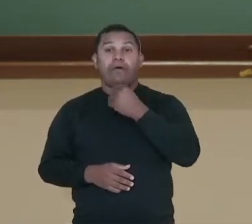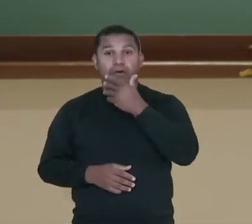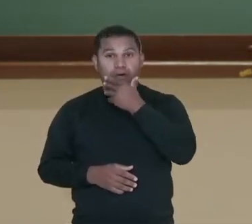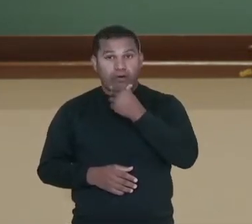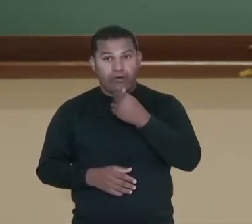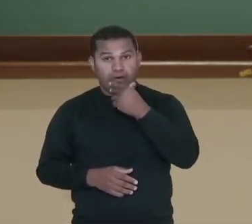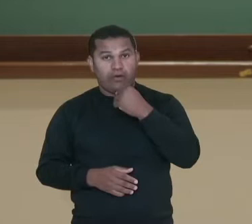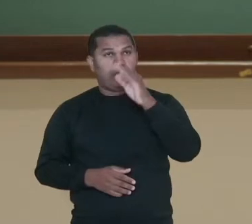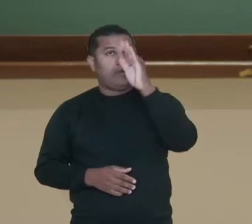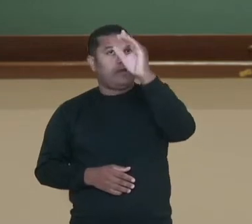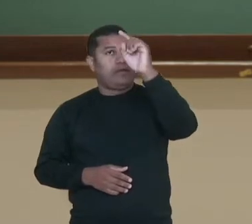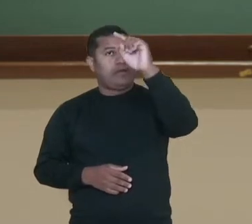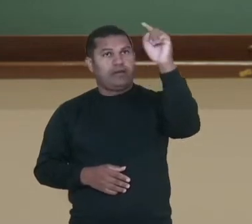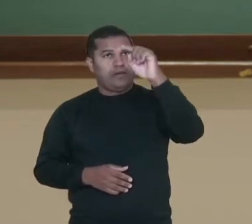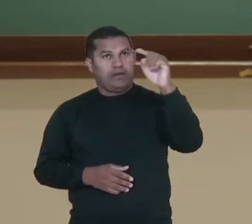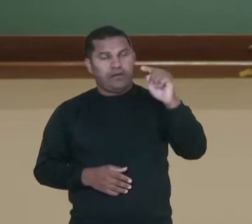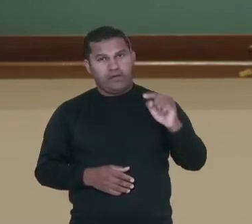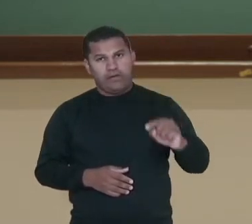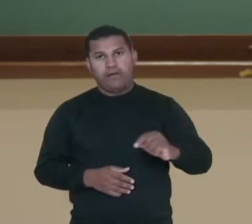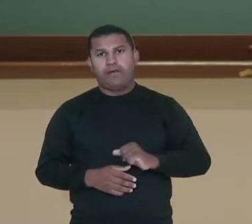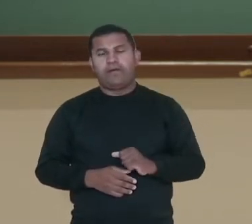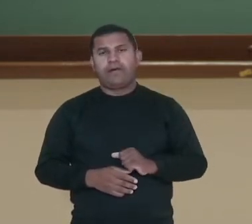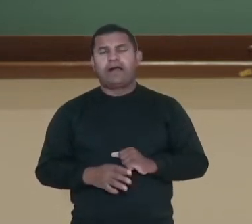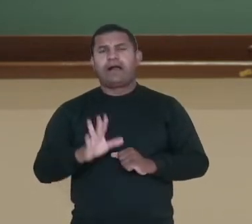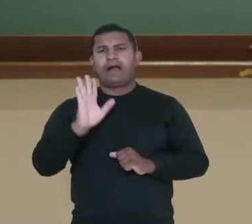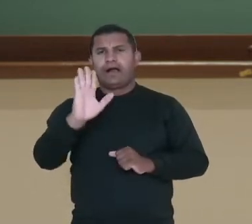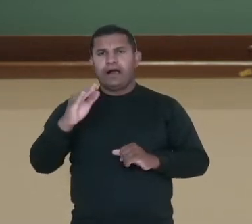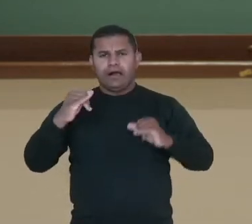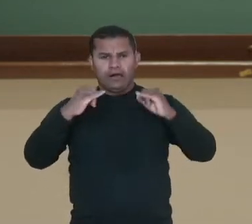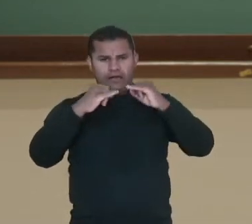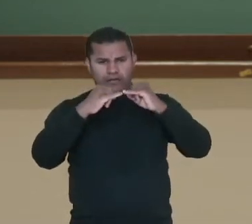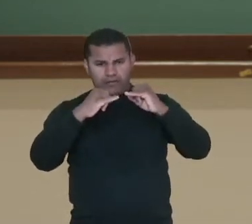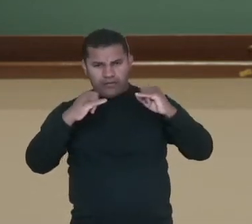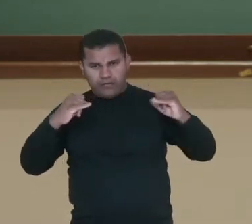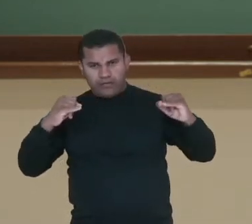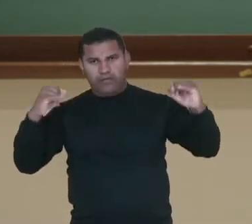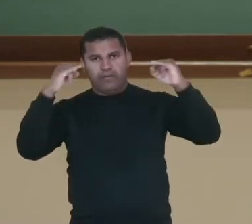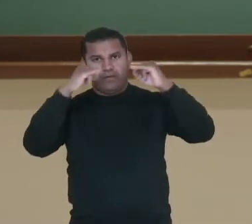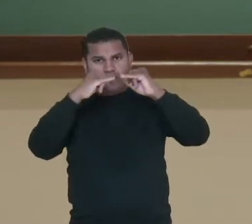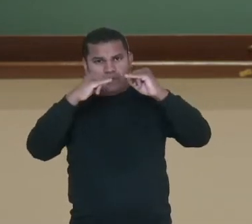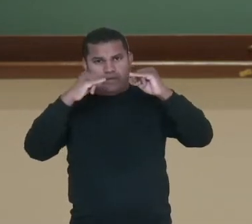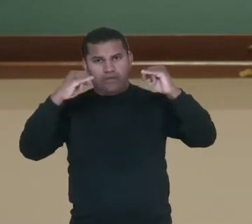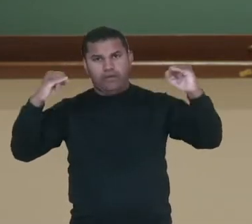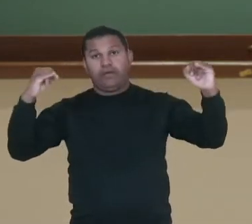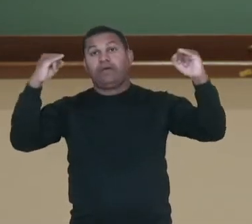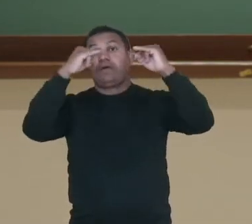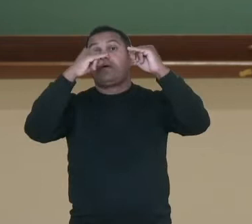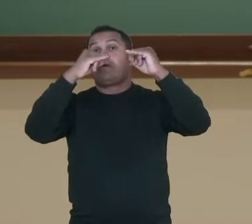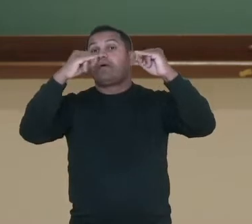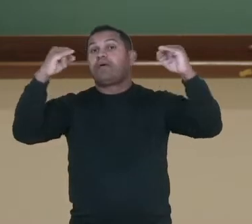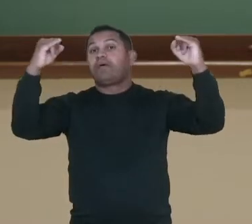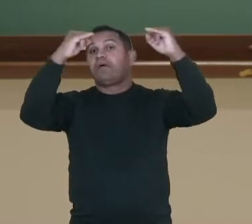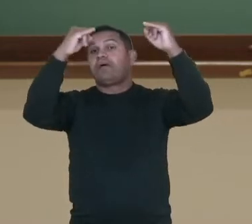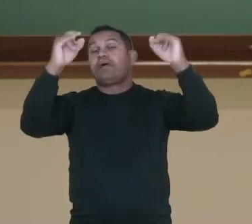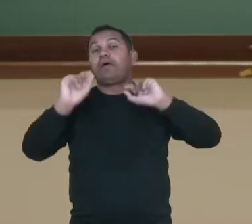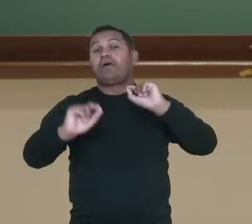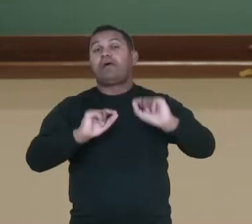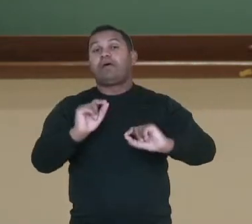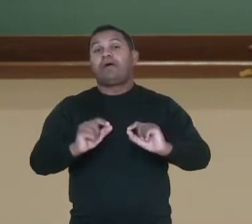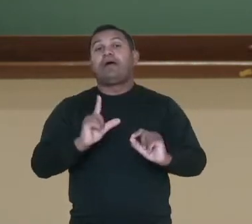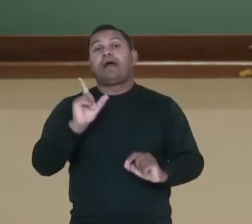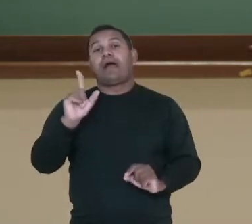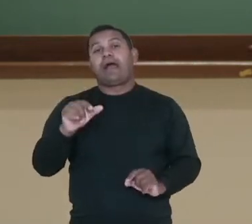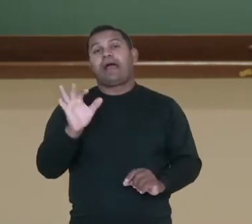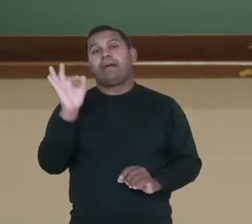população distribuída por faixa de idade. Exemplo, de 0 a 5 anos, de 20 a 25 anos,